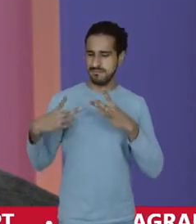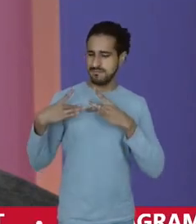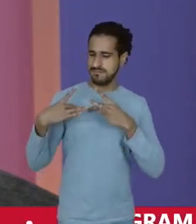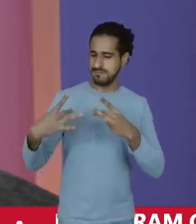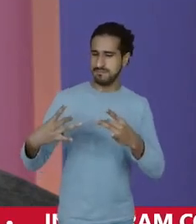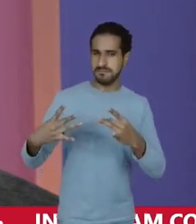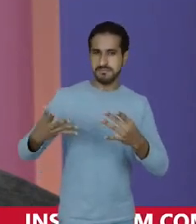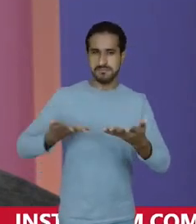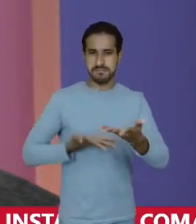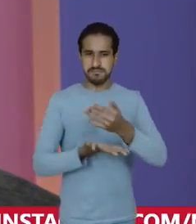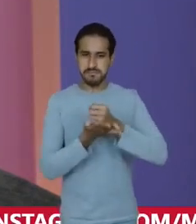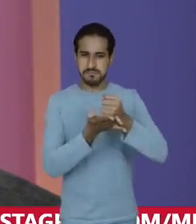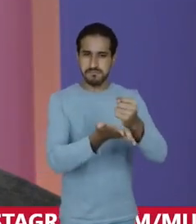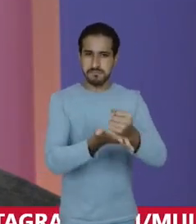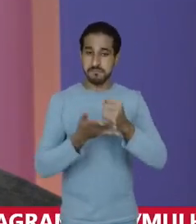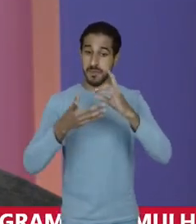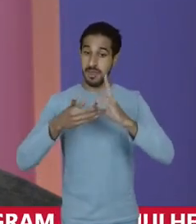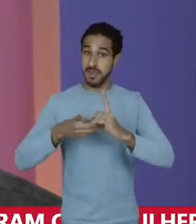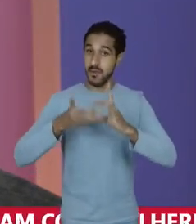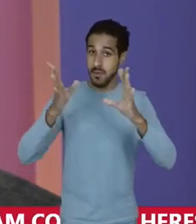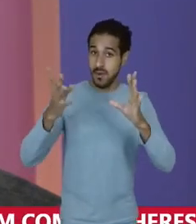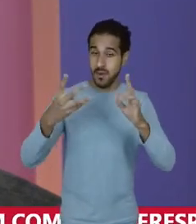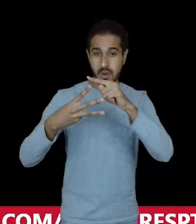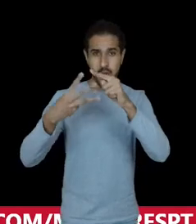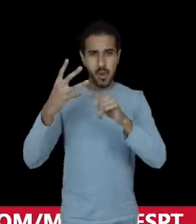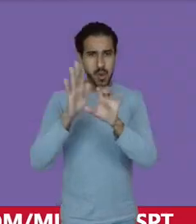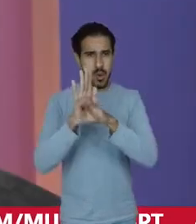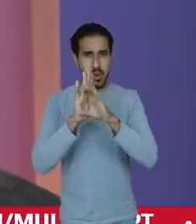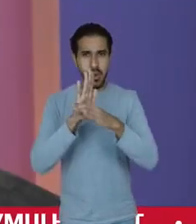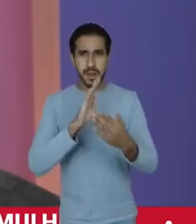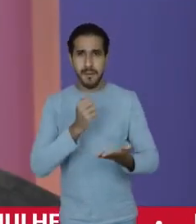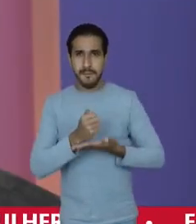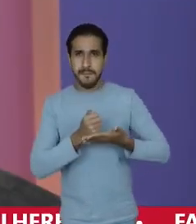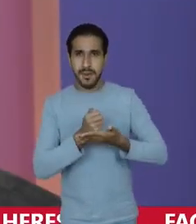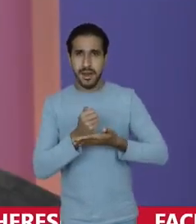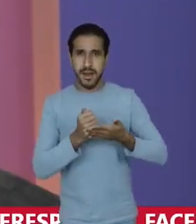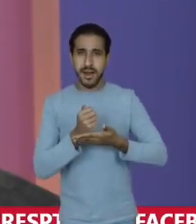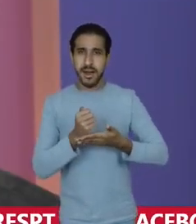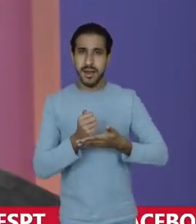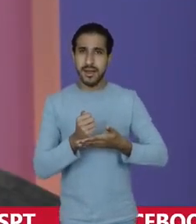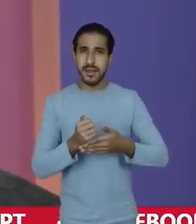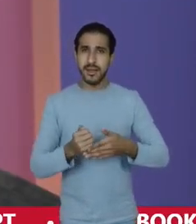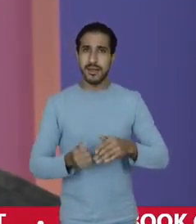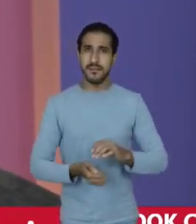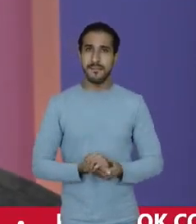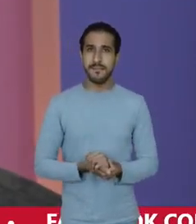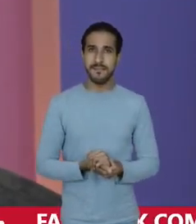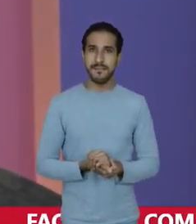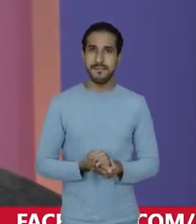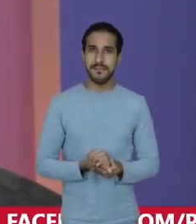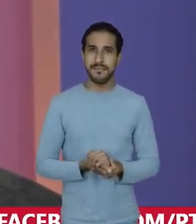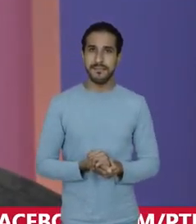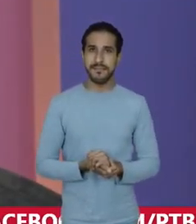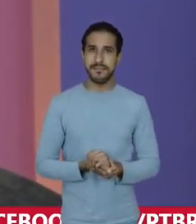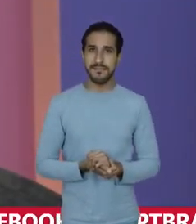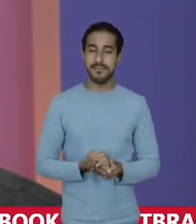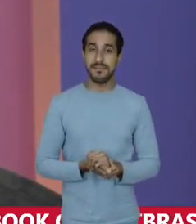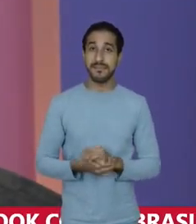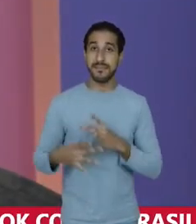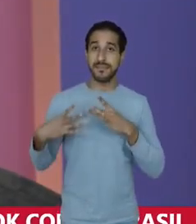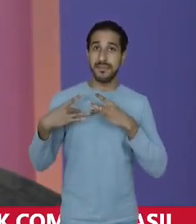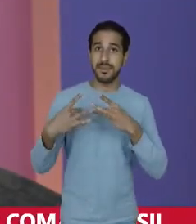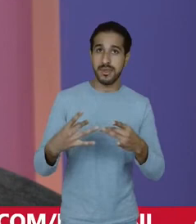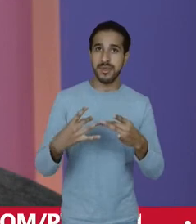Solidariedade, cooperativismo, democracia. São conceitos fundamentais trazidos...